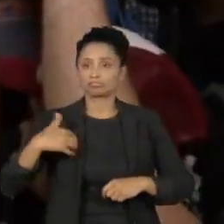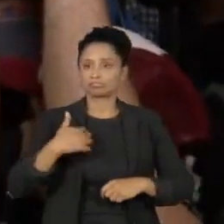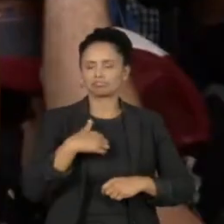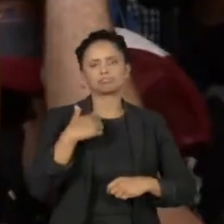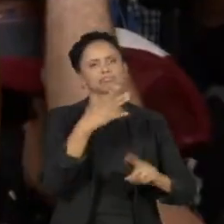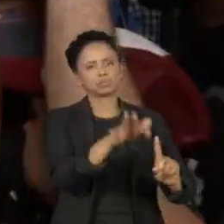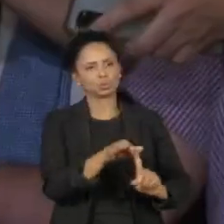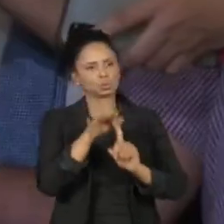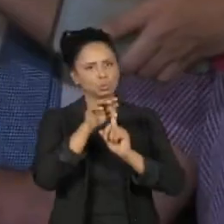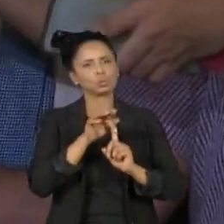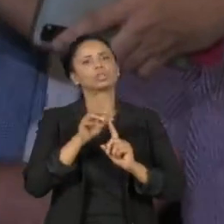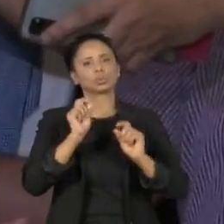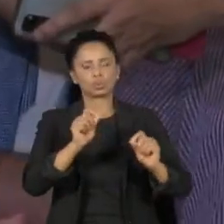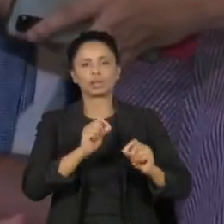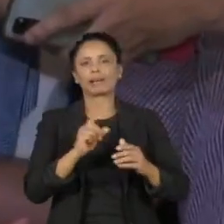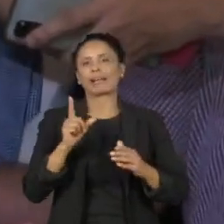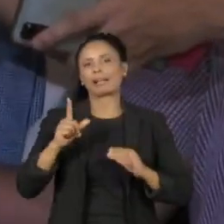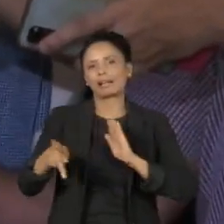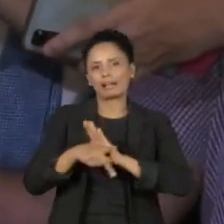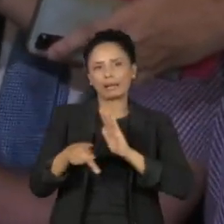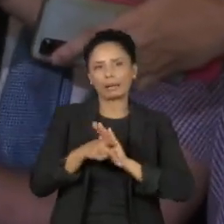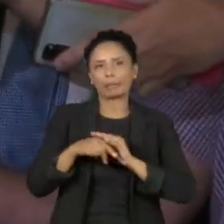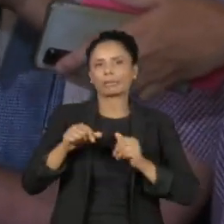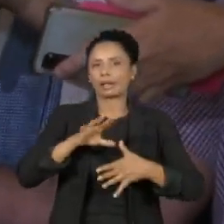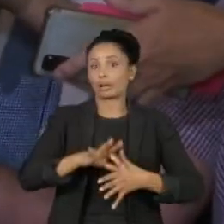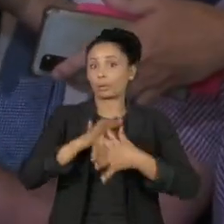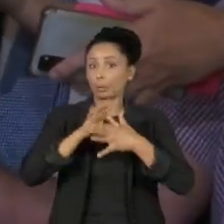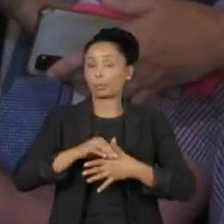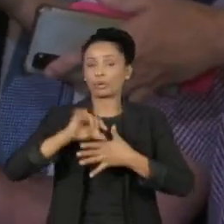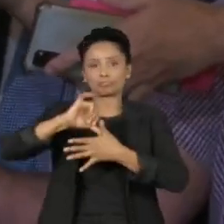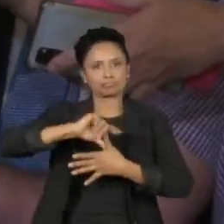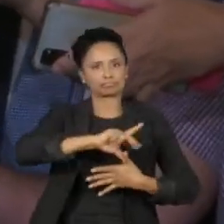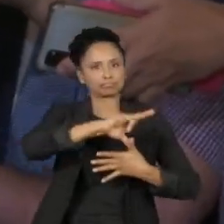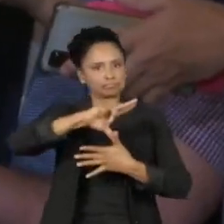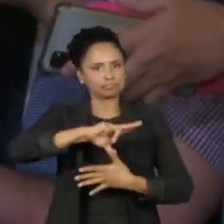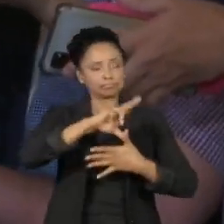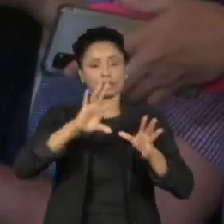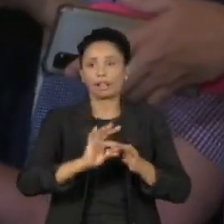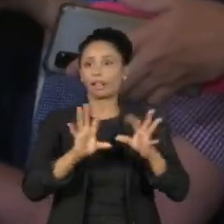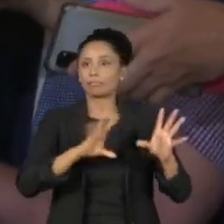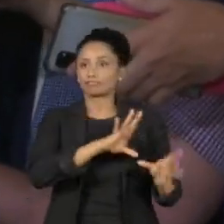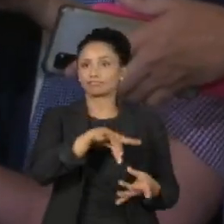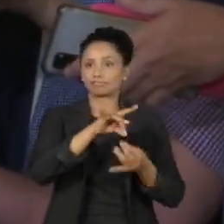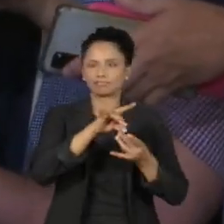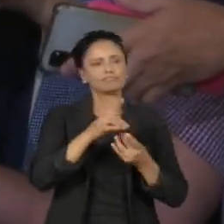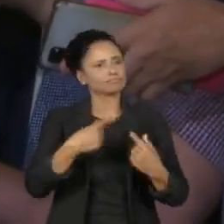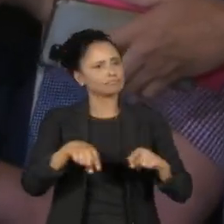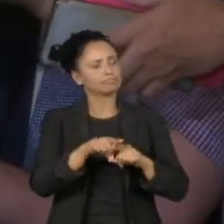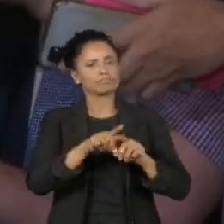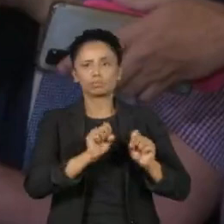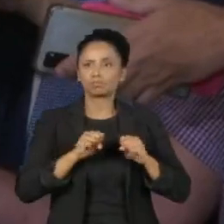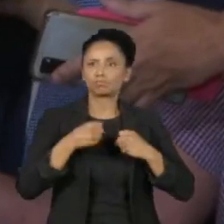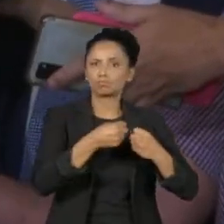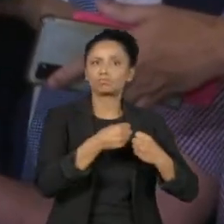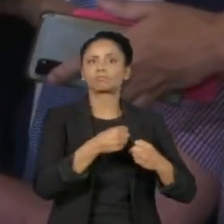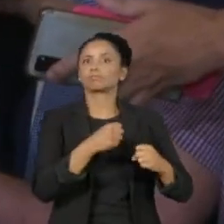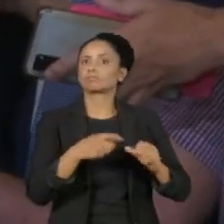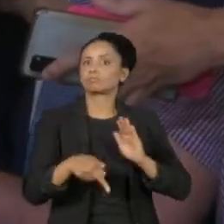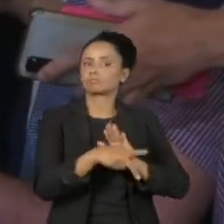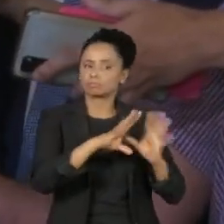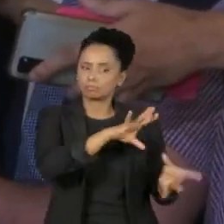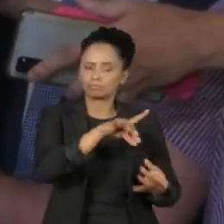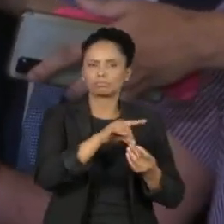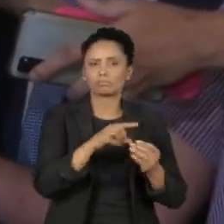elegeu um líder latino-americano de forma livre e democrática. E destacou ainda que preservar a democracia é a primeira coisa a